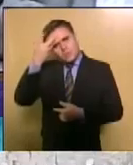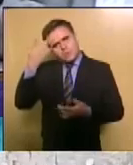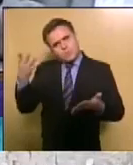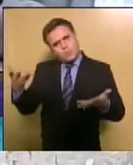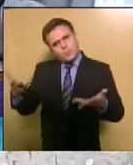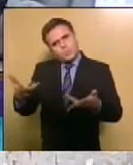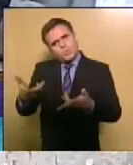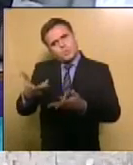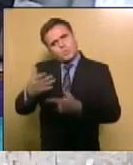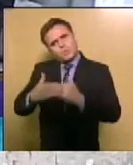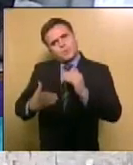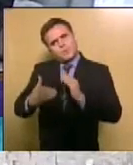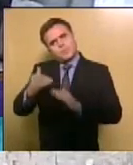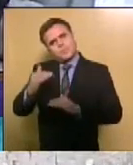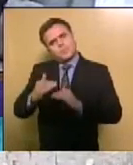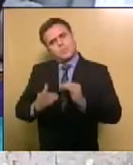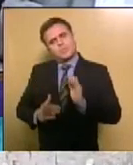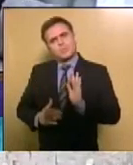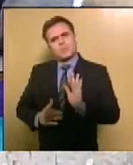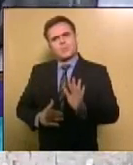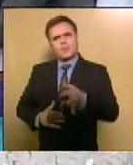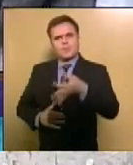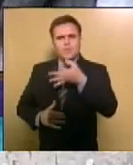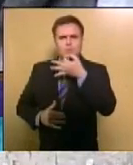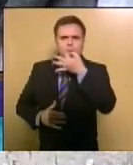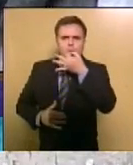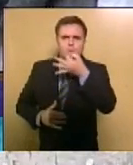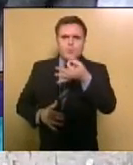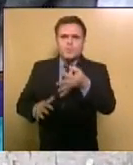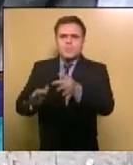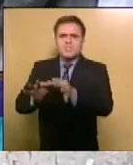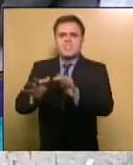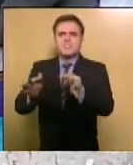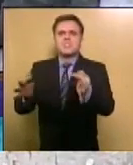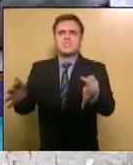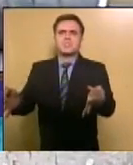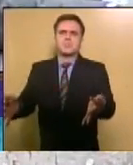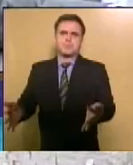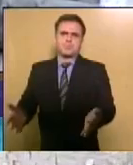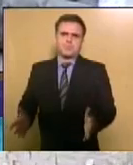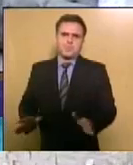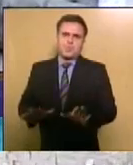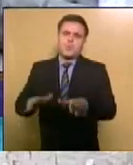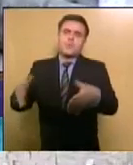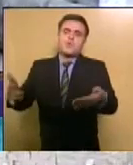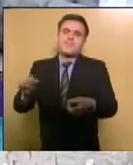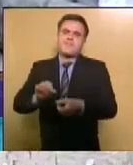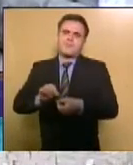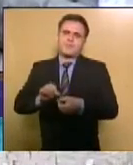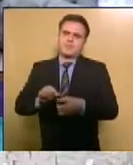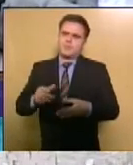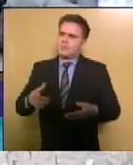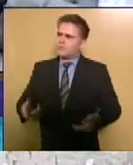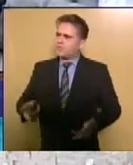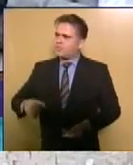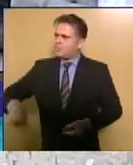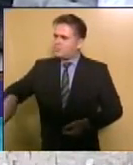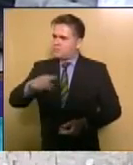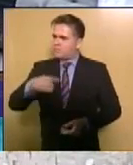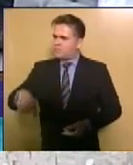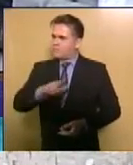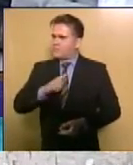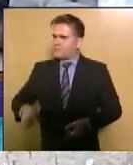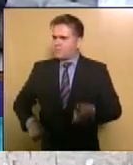e que tem boas sugestões para dar o que fazer para que os nossos governantes